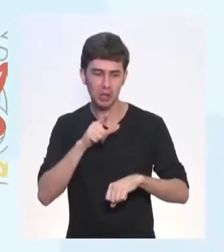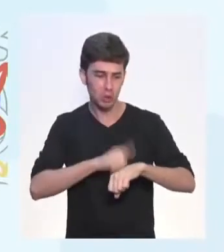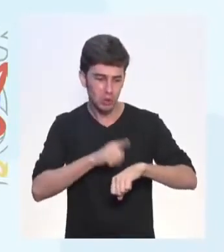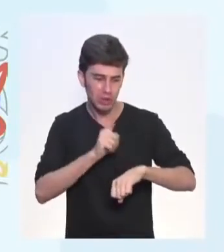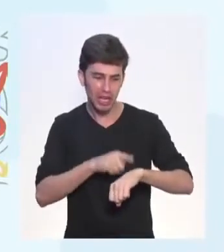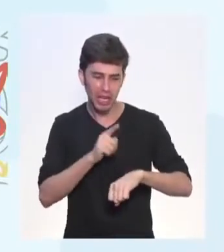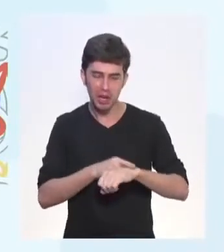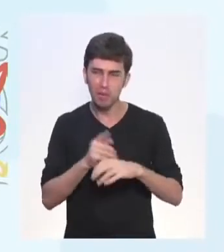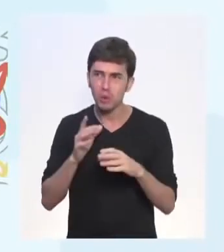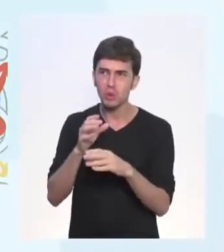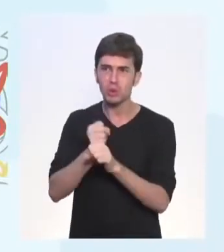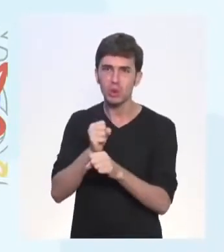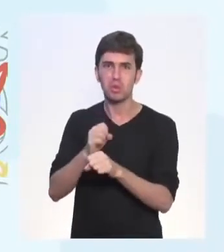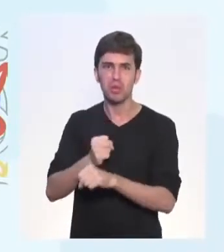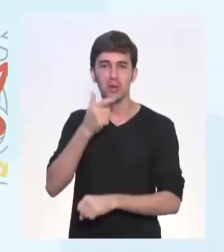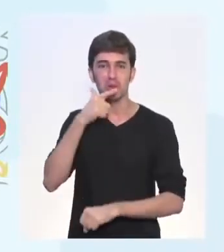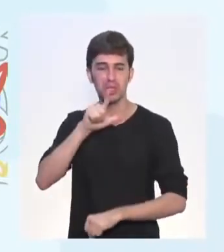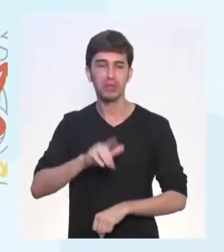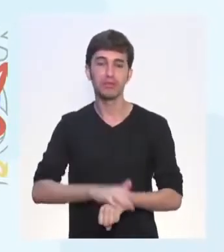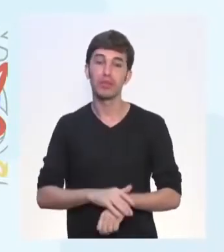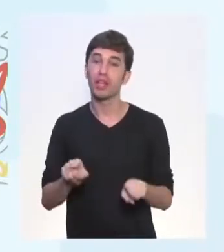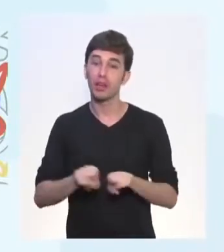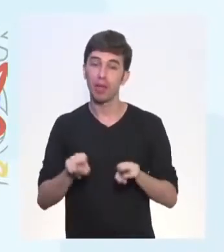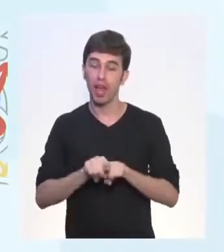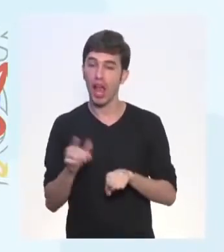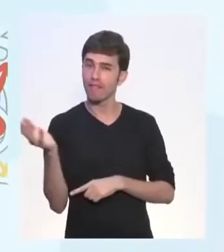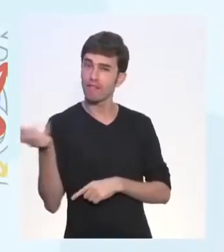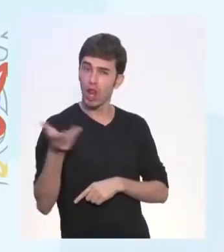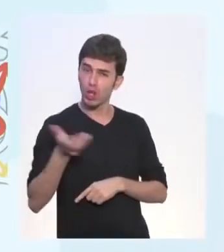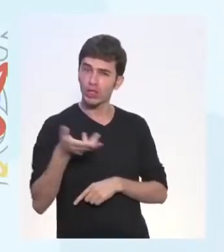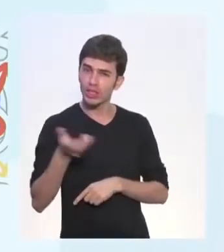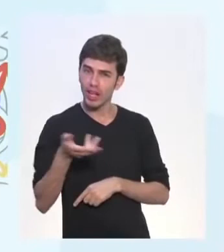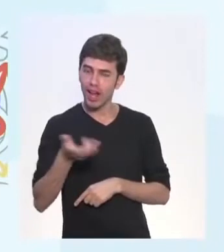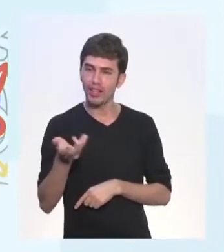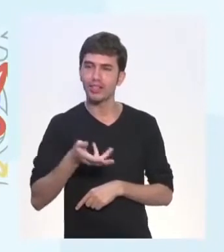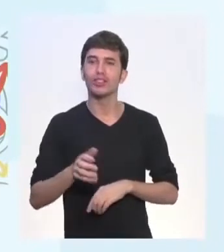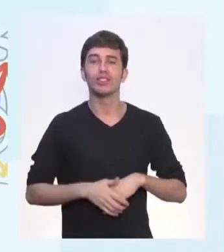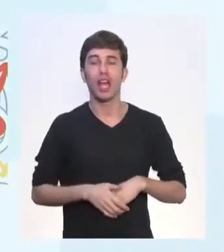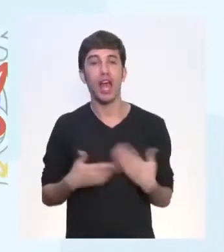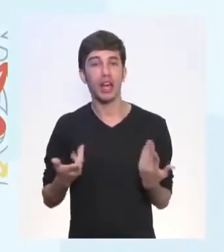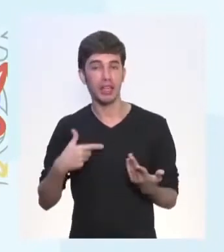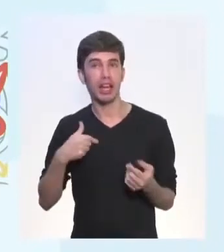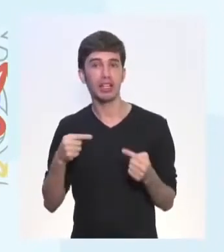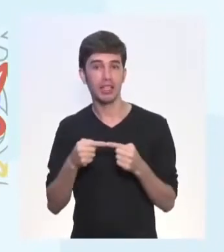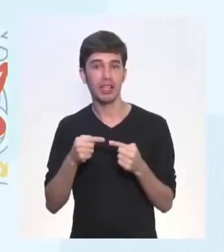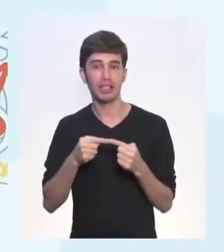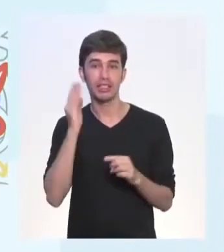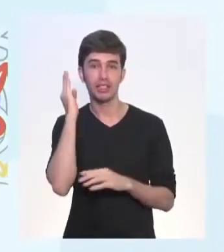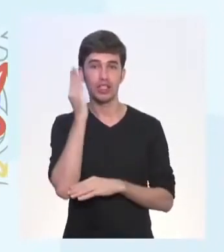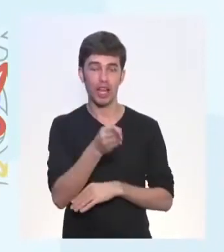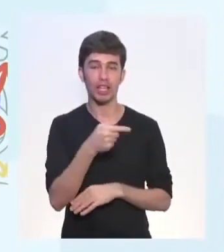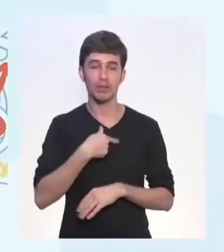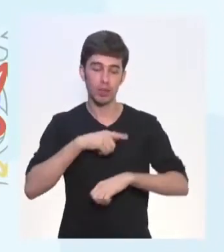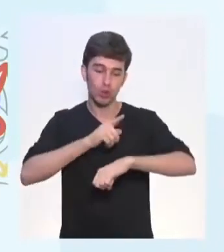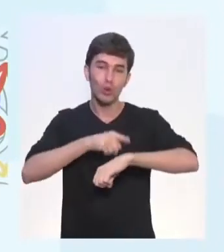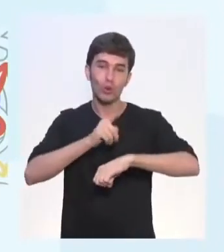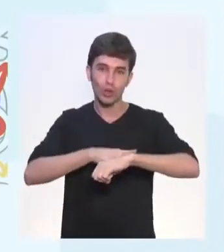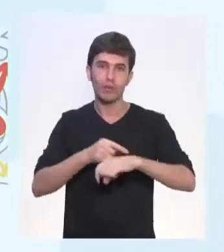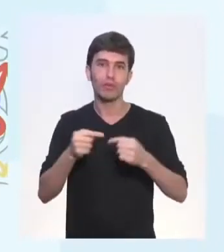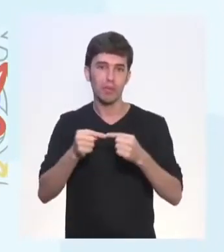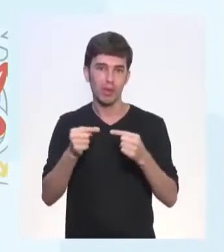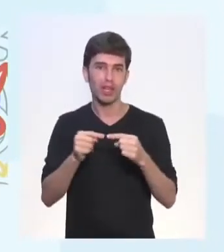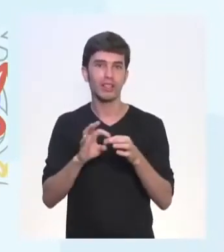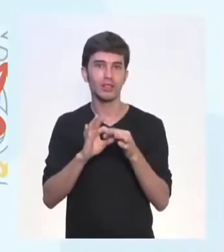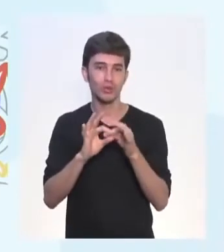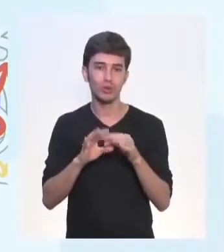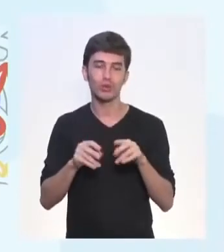de se medir tempo. A velocidade, a gente consegue medir, e aí a velocidade ela tem uma relação direta com o tempo também, tá?